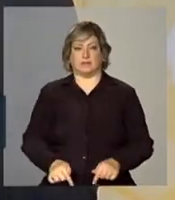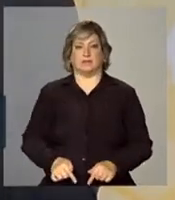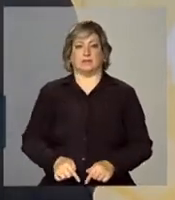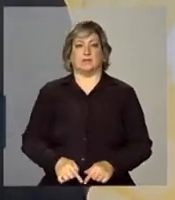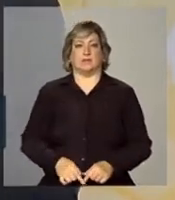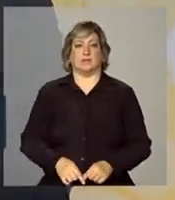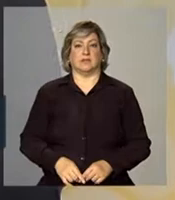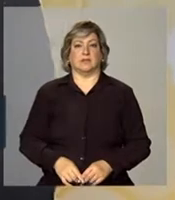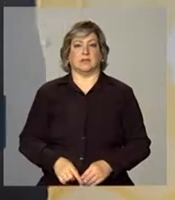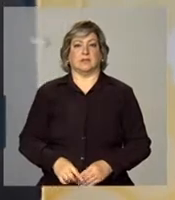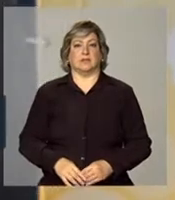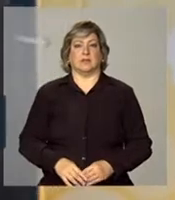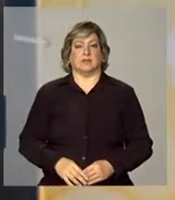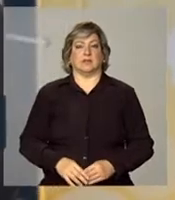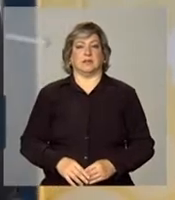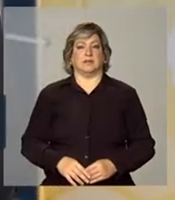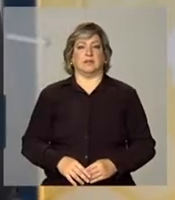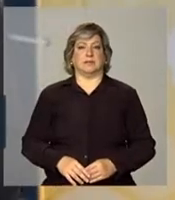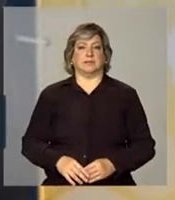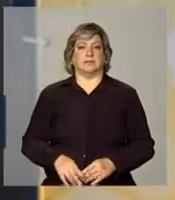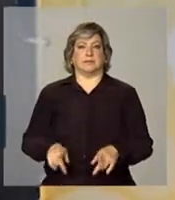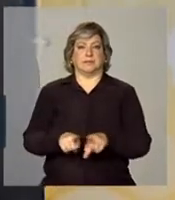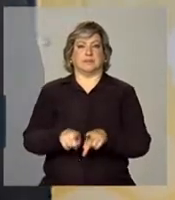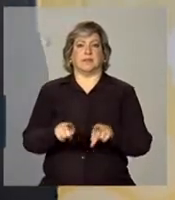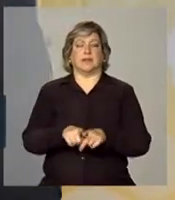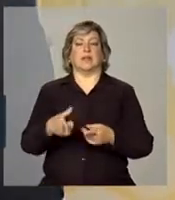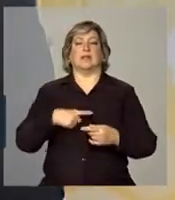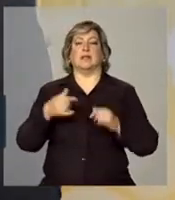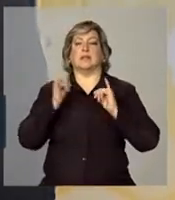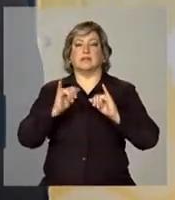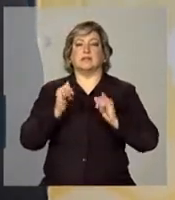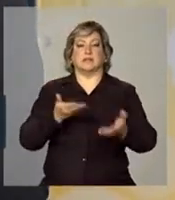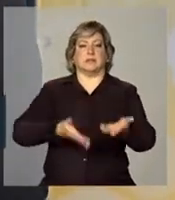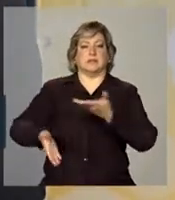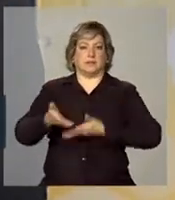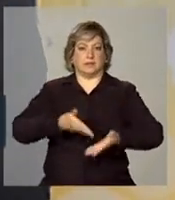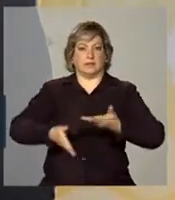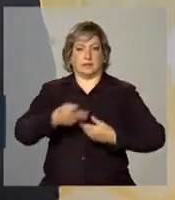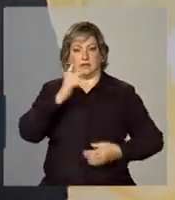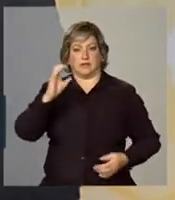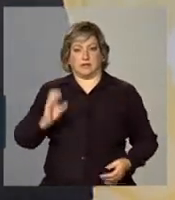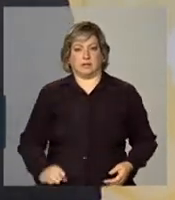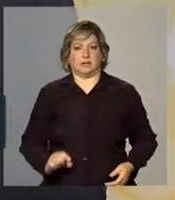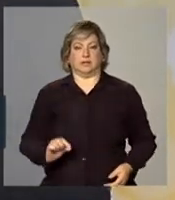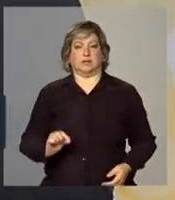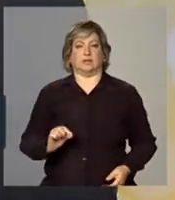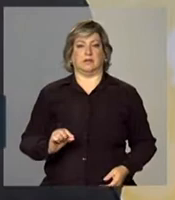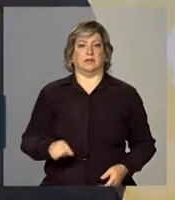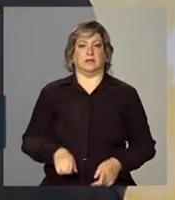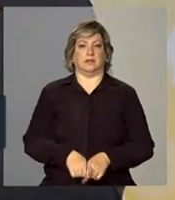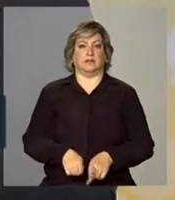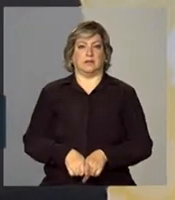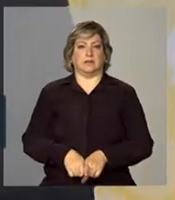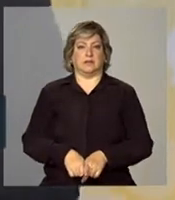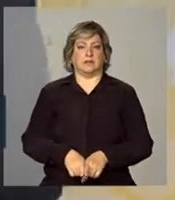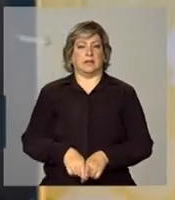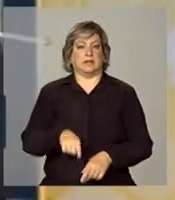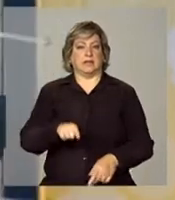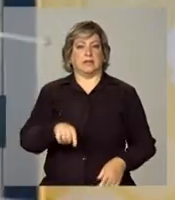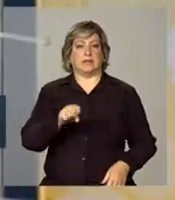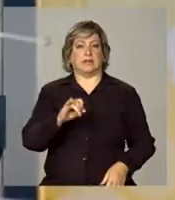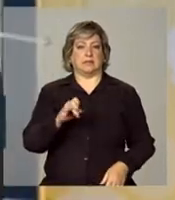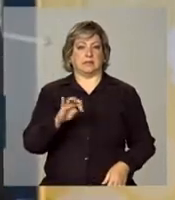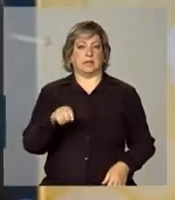é necessária a estruturação do Serviço de Informação ao Cidadão Físico, tá? Do SIC Físico. Esse é um comando da